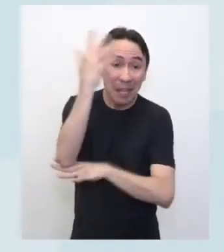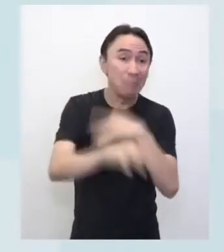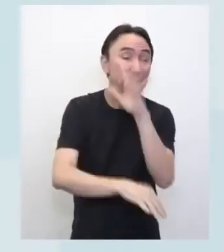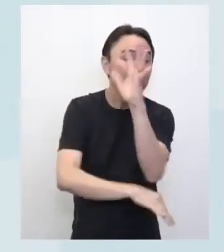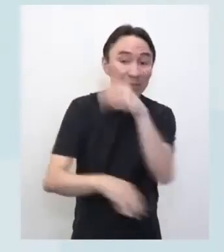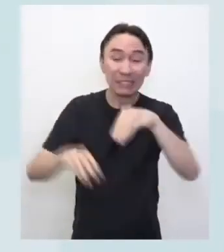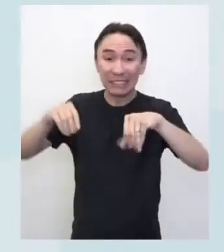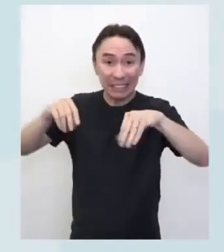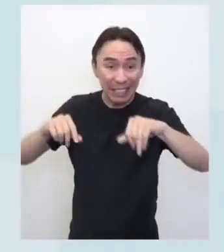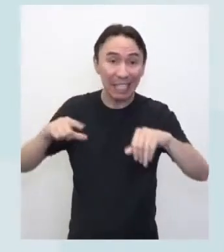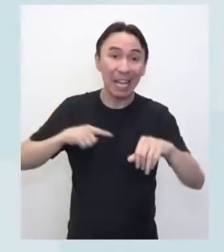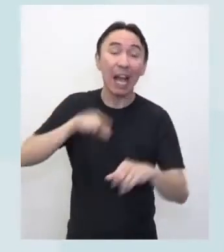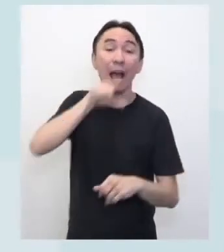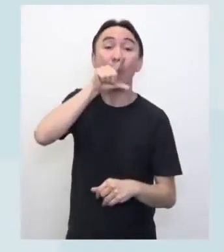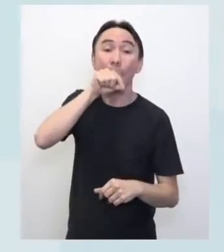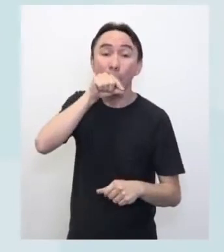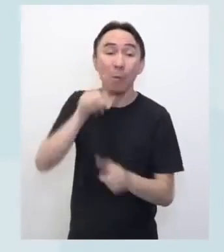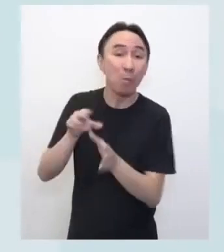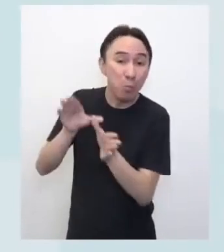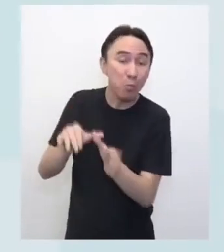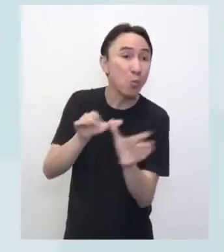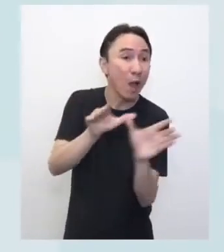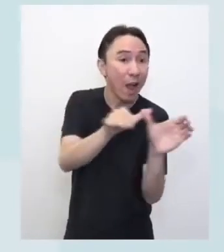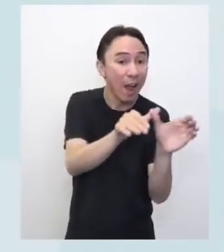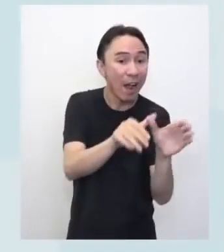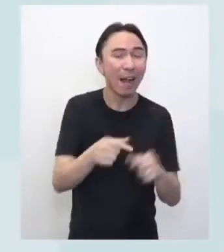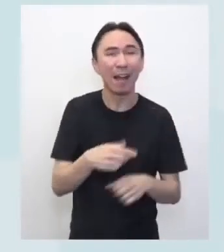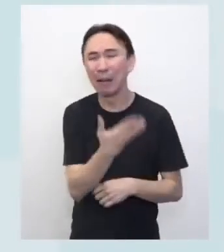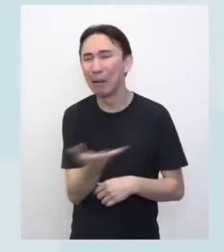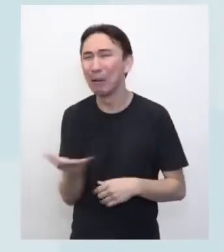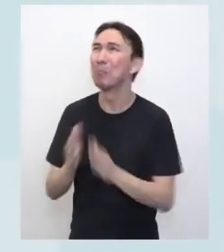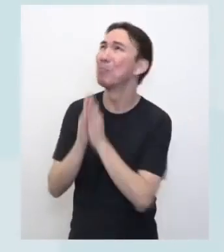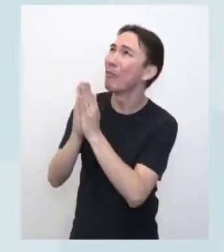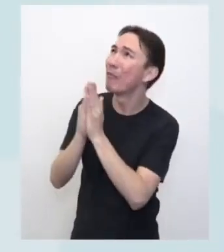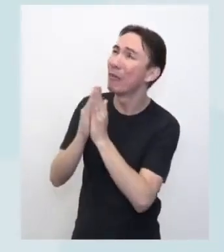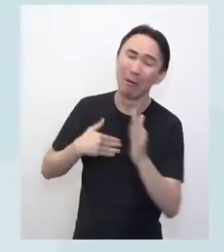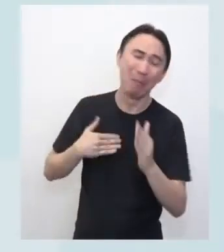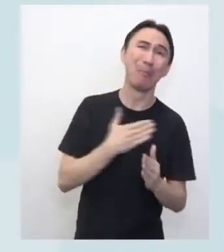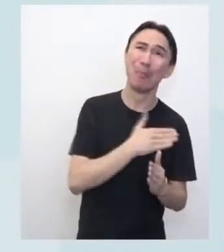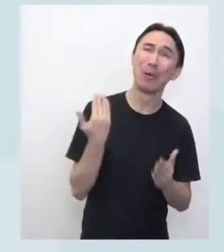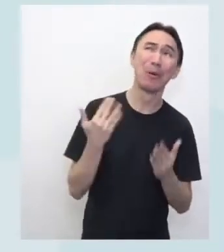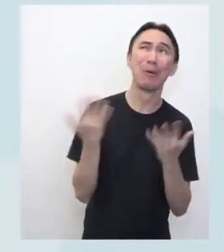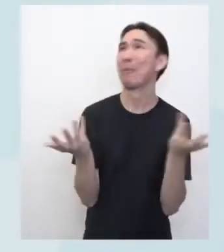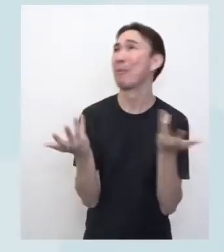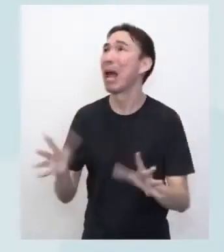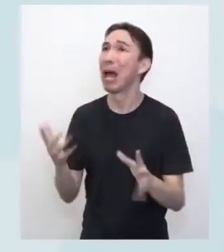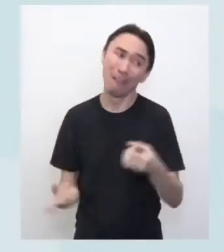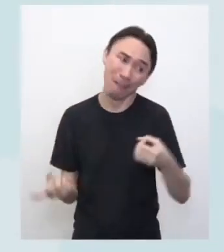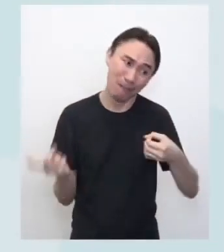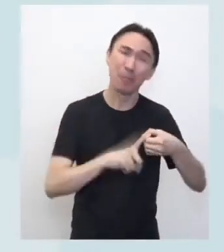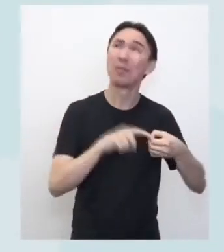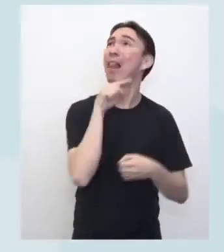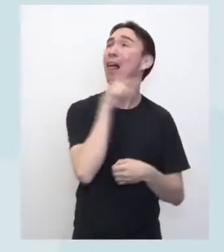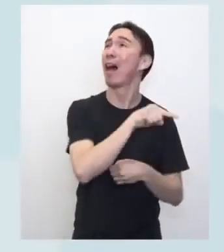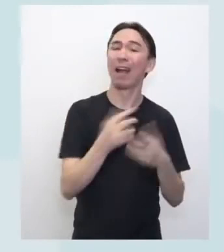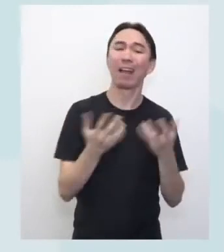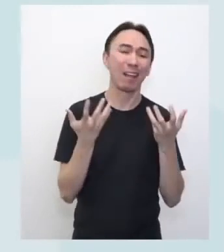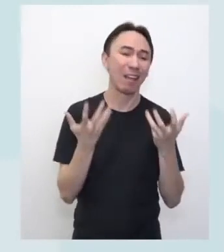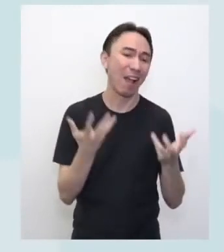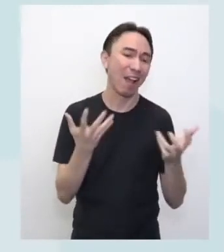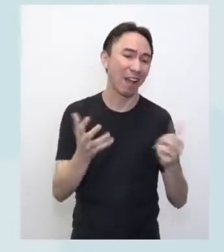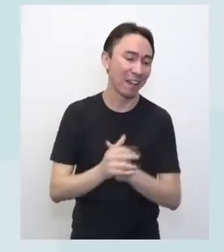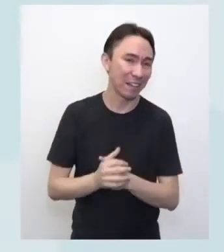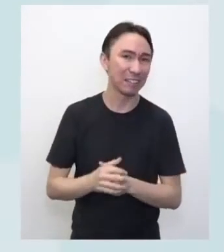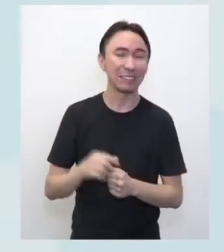onde canta o sabiá. Não permita, Deus, que eu morra sem que eu volte para lá, sem que desfrute os primores que